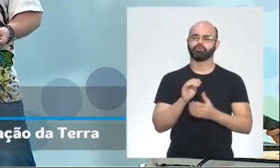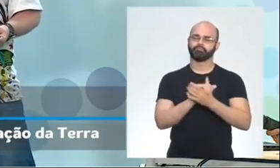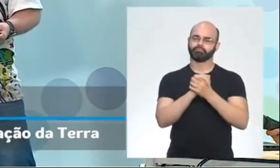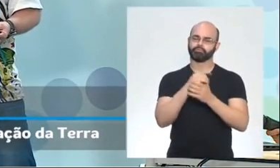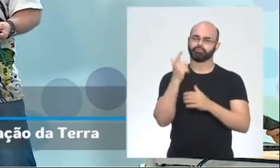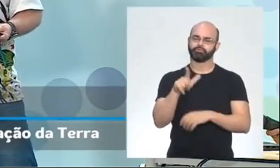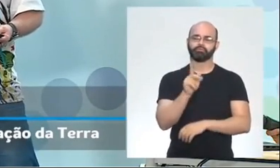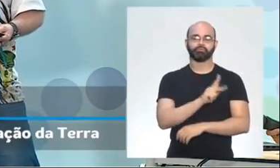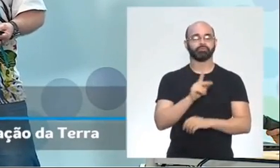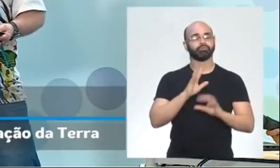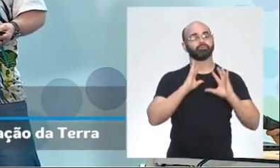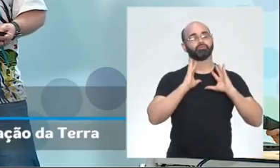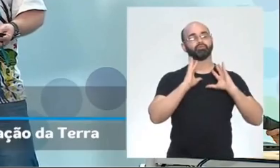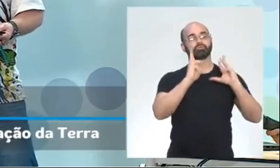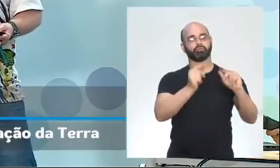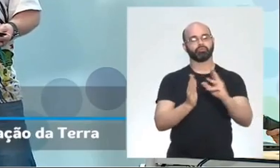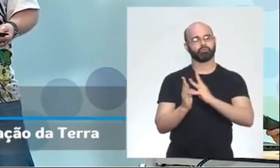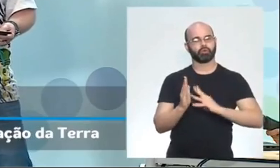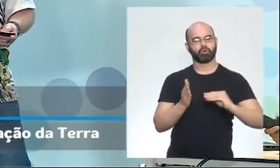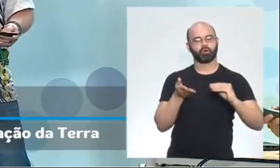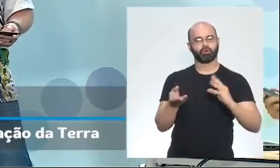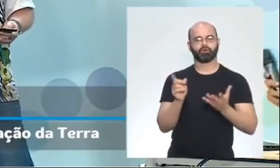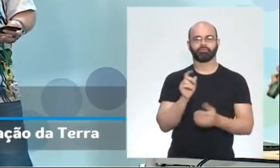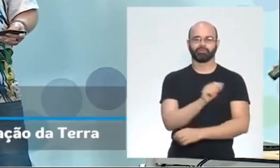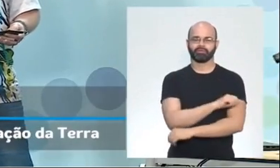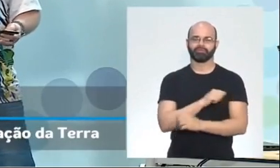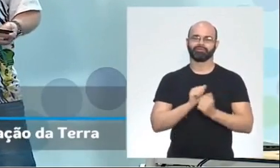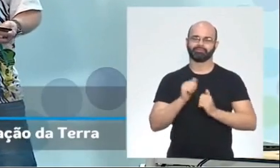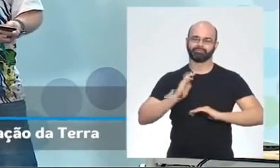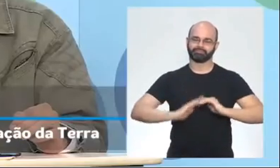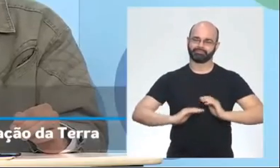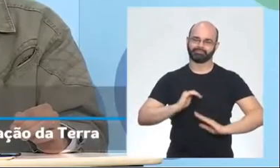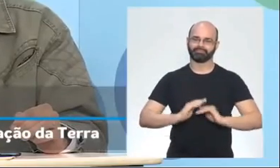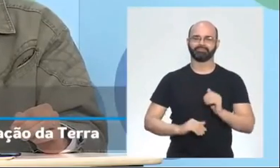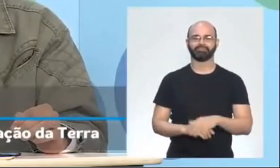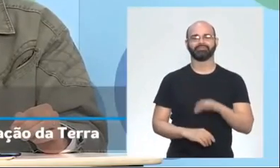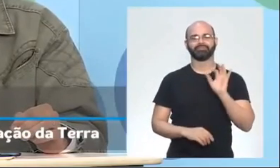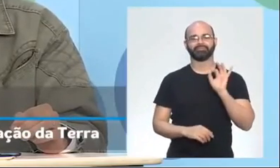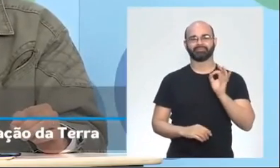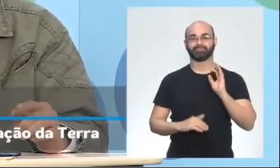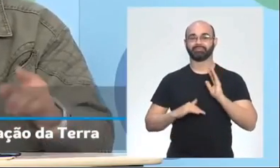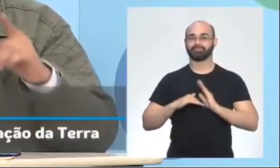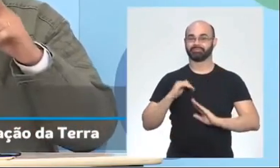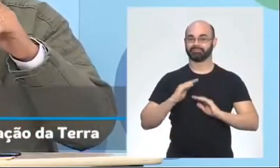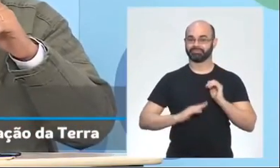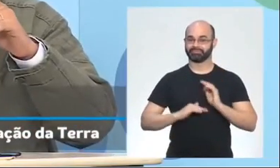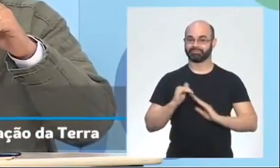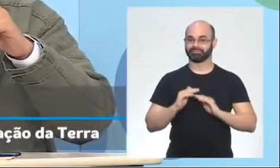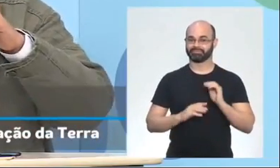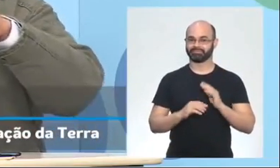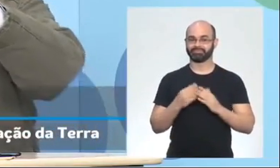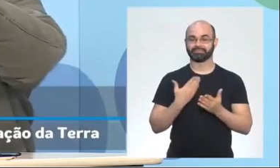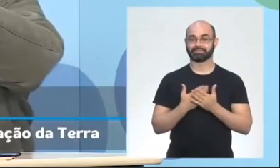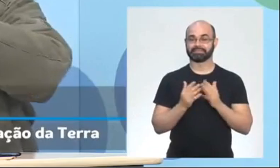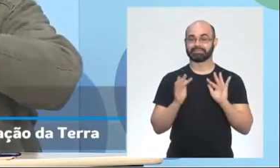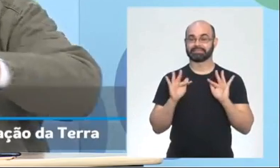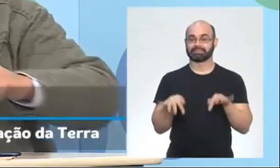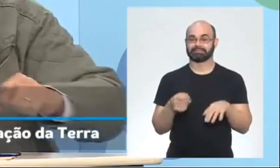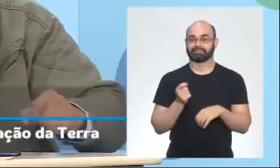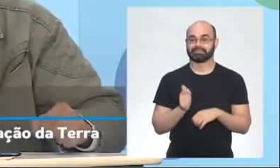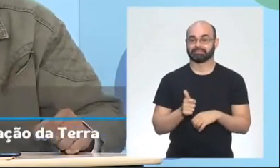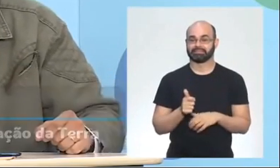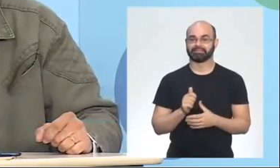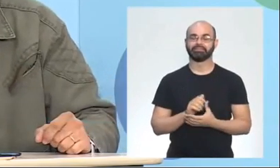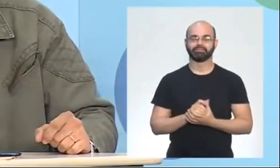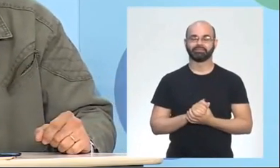fazem isso. Pratiquem com os alunos. Obrigado. Legal, prática. A aula está quase no fim. Vamos